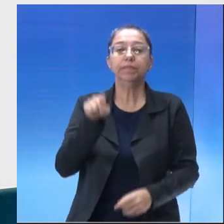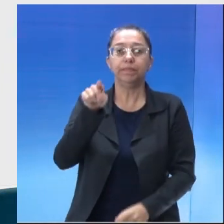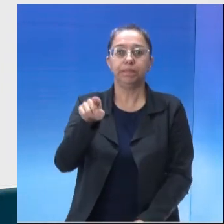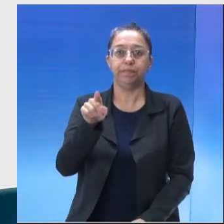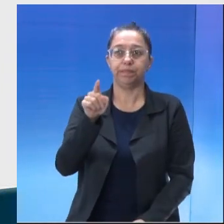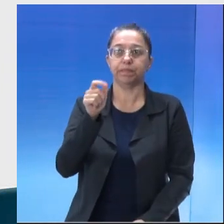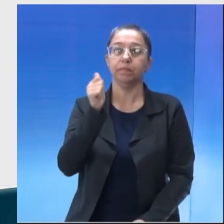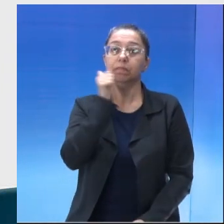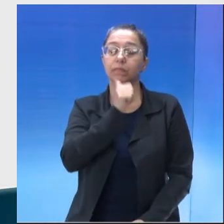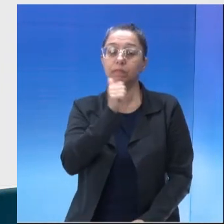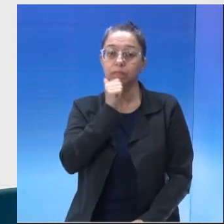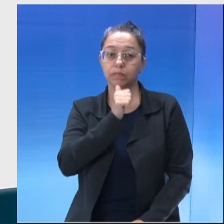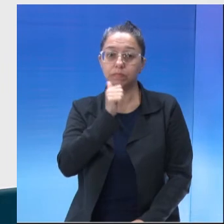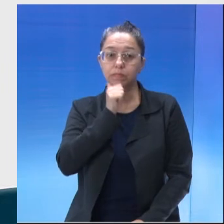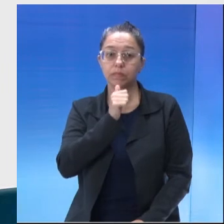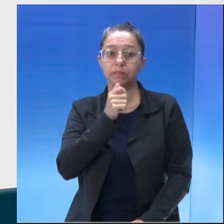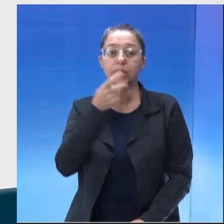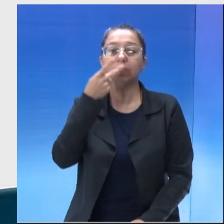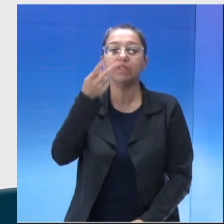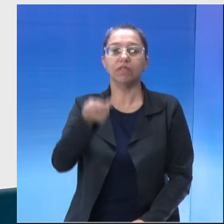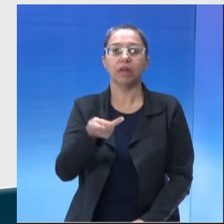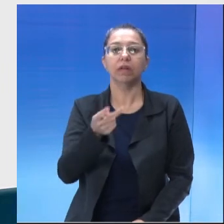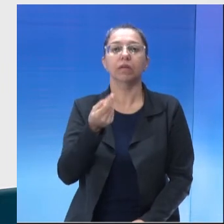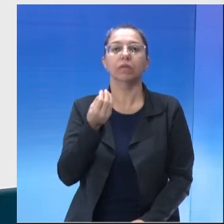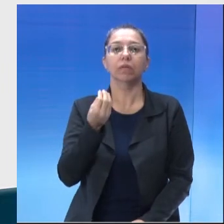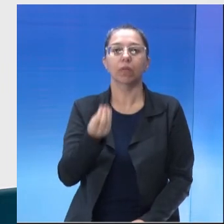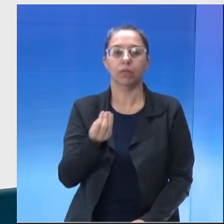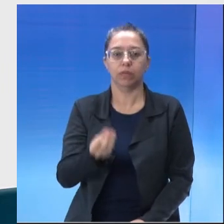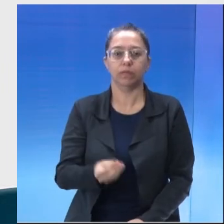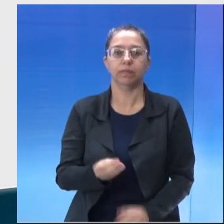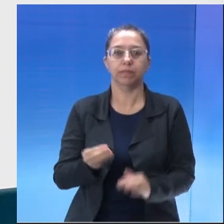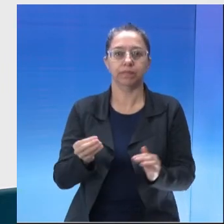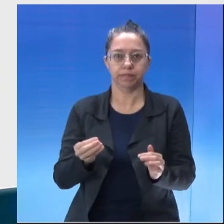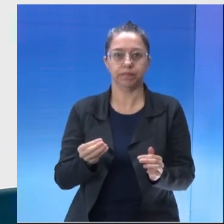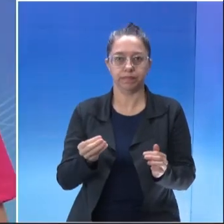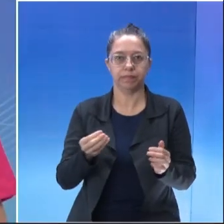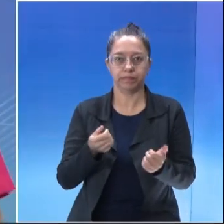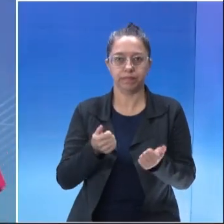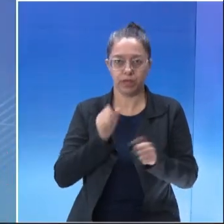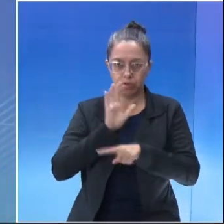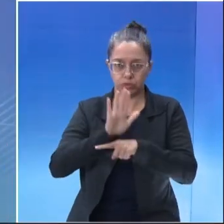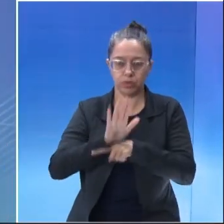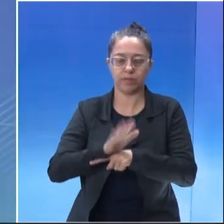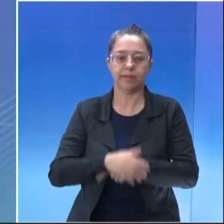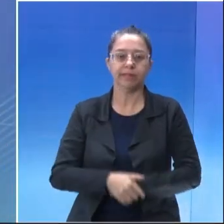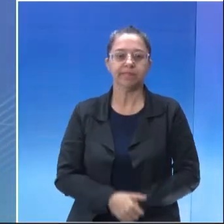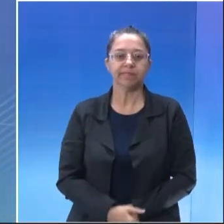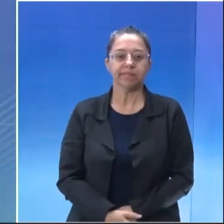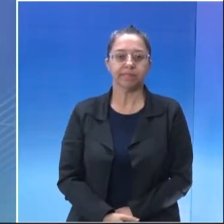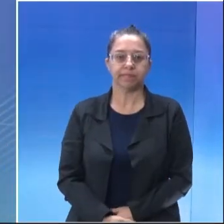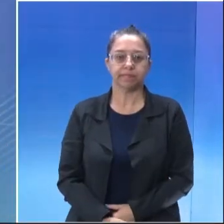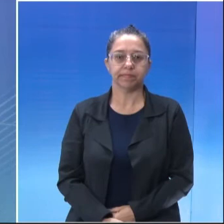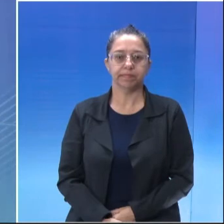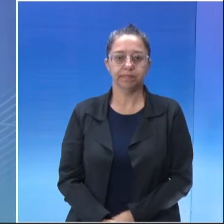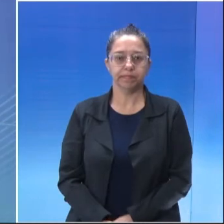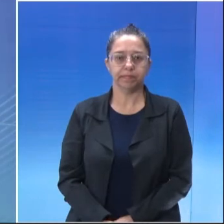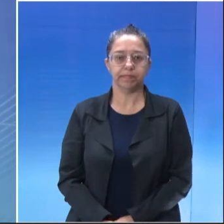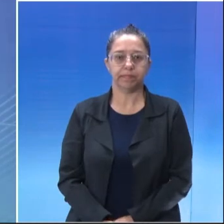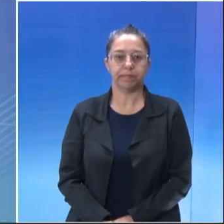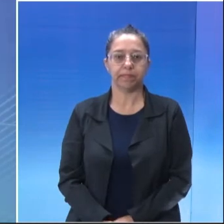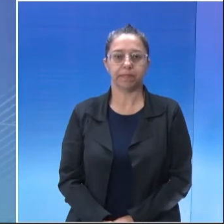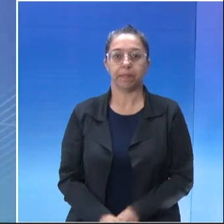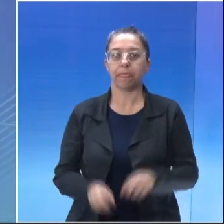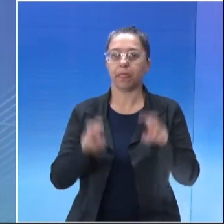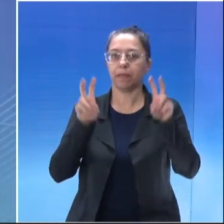como estratégia para atingir esse fim. Pessoal, dá uma olhadinha aí. Entre aspas. Lembra lá